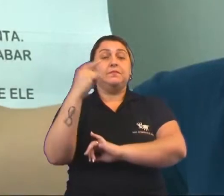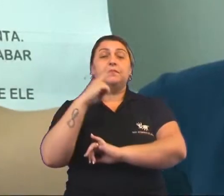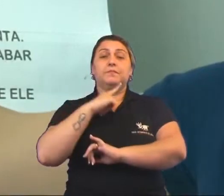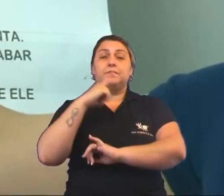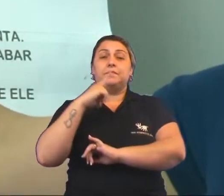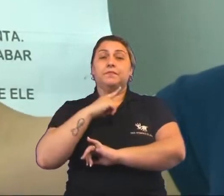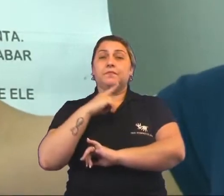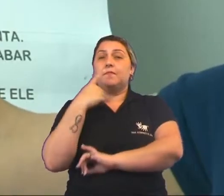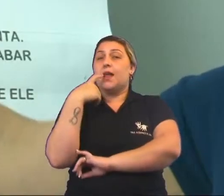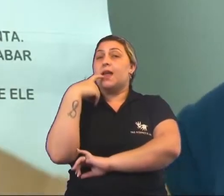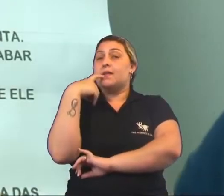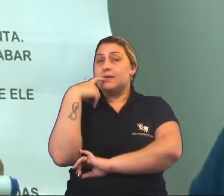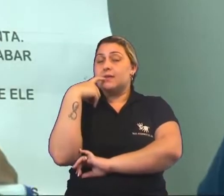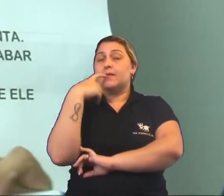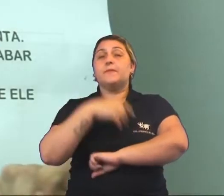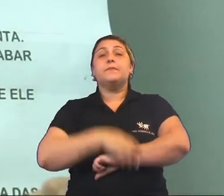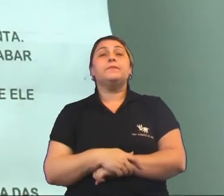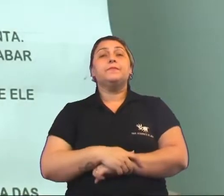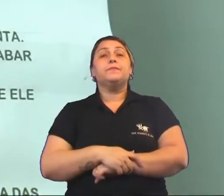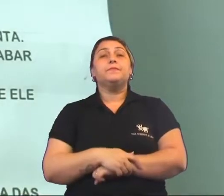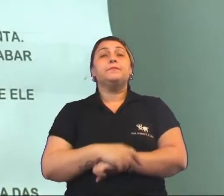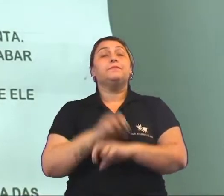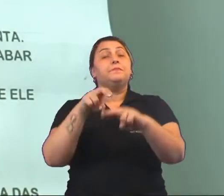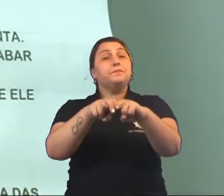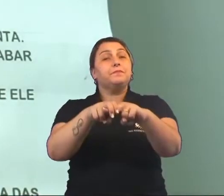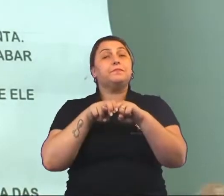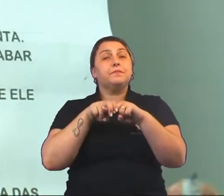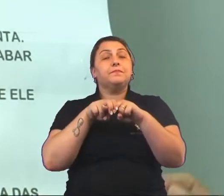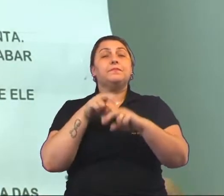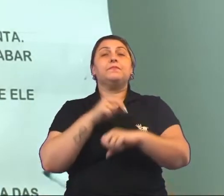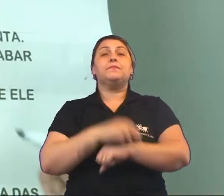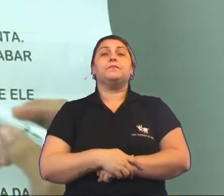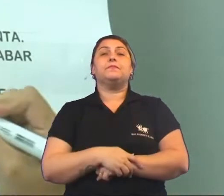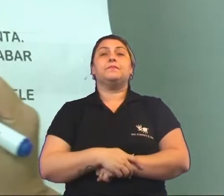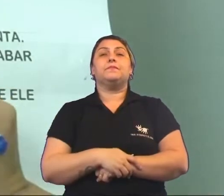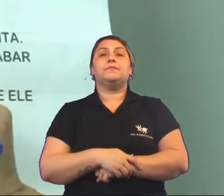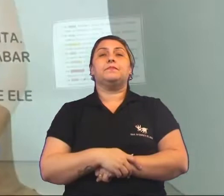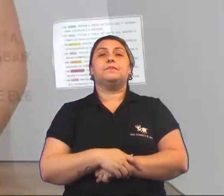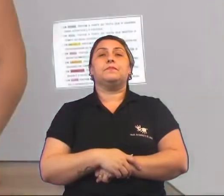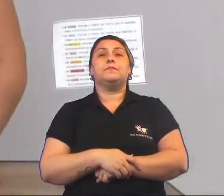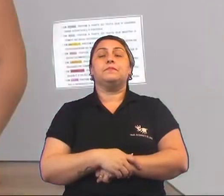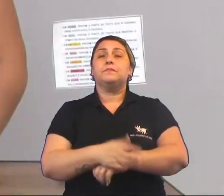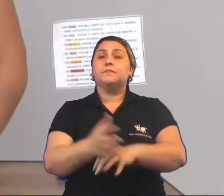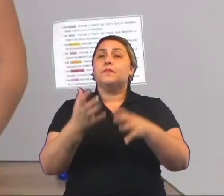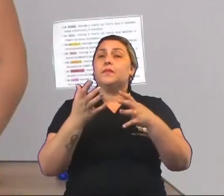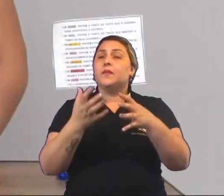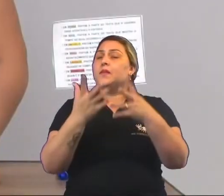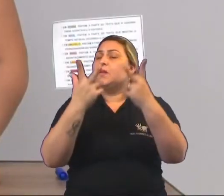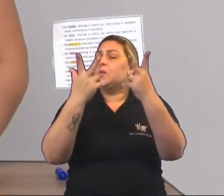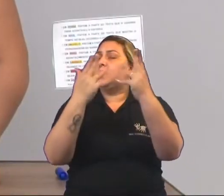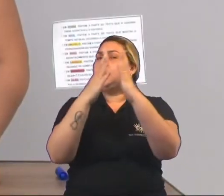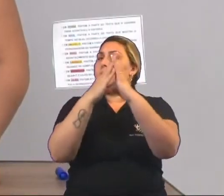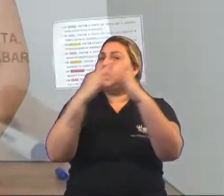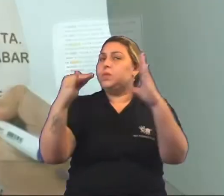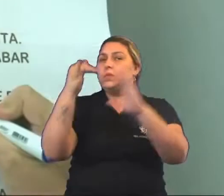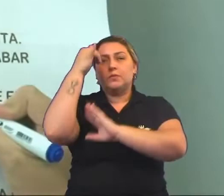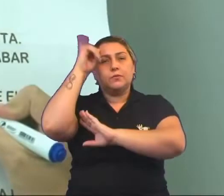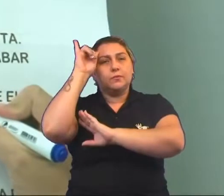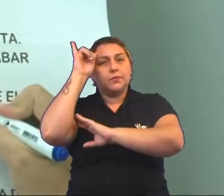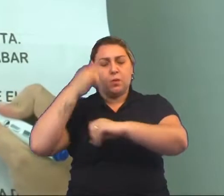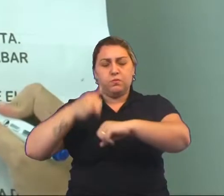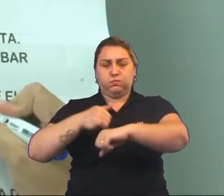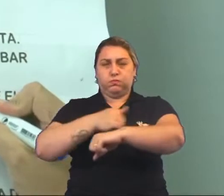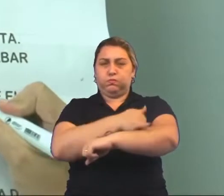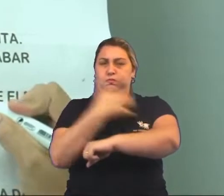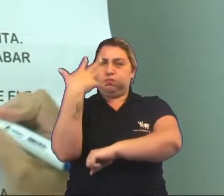tinha inveja. E por isso, turminha, ele queria muito imitar o